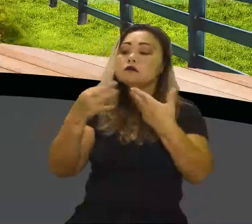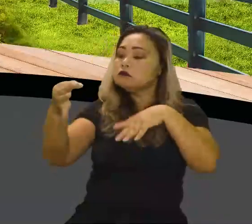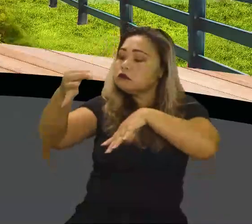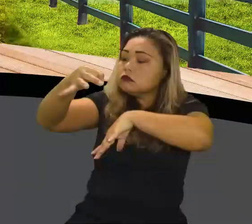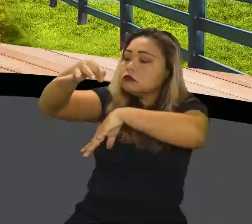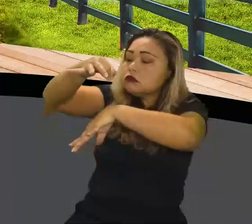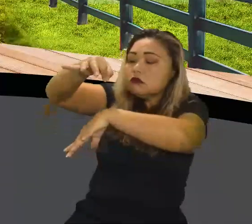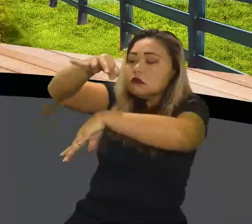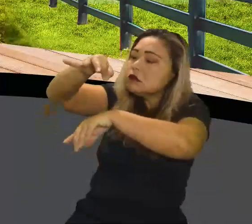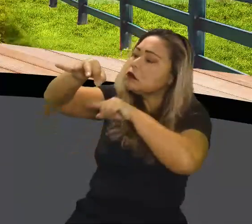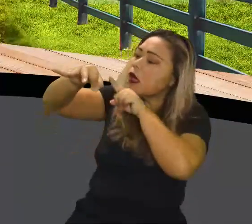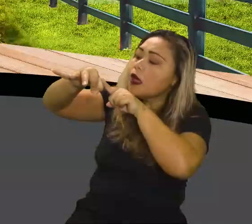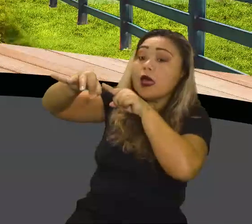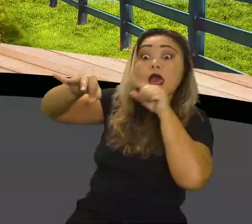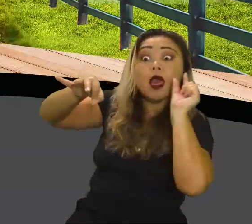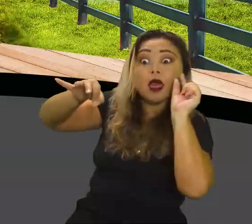são